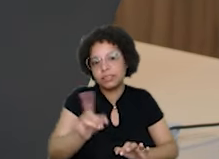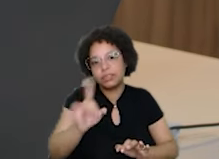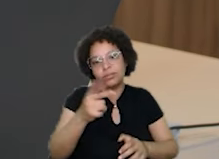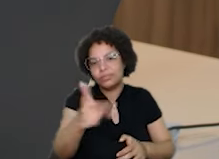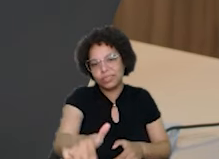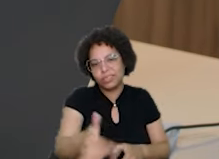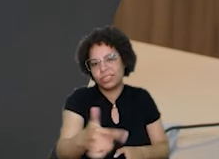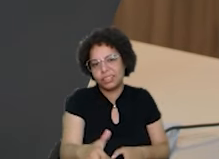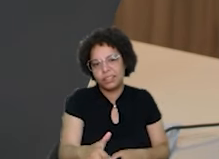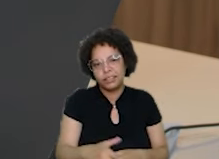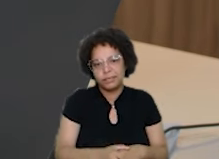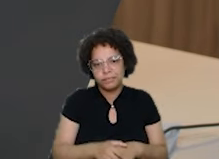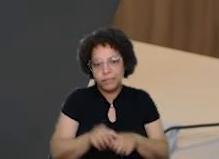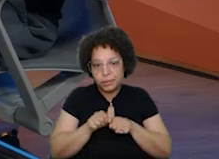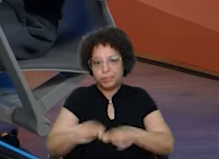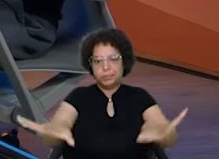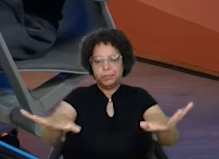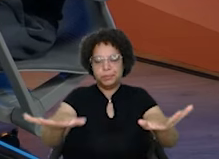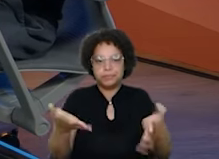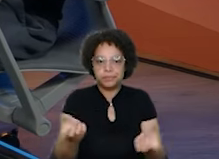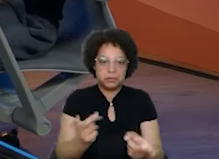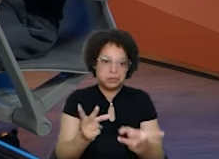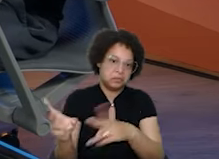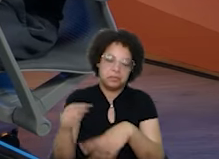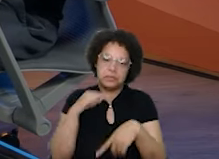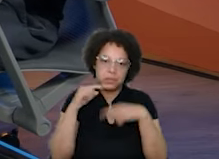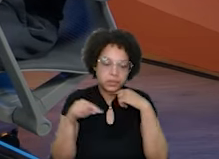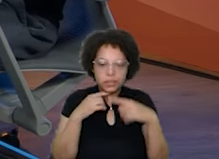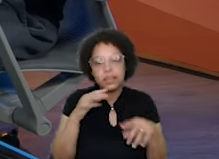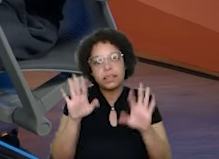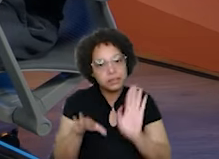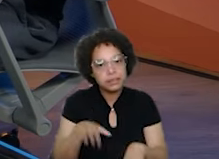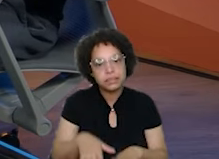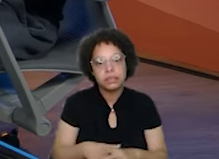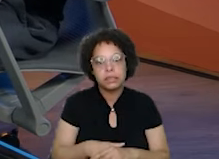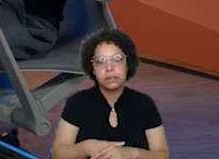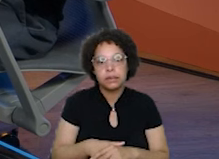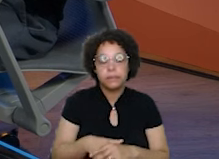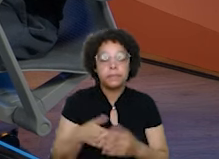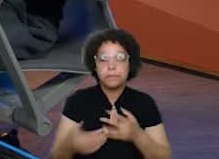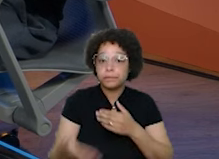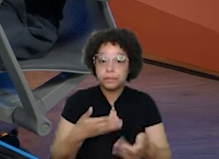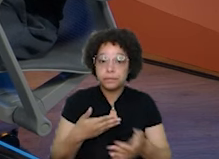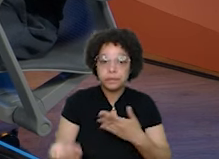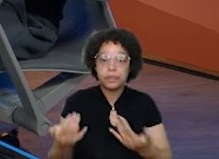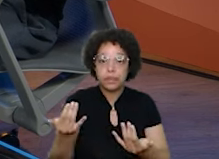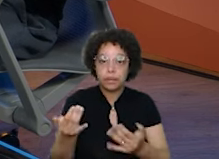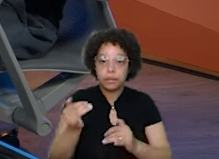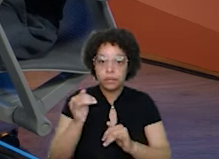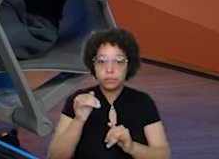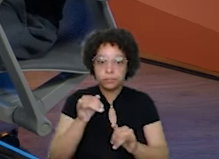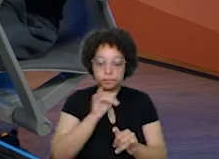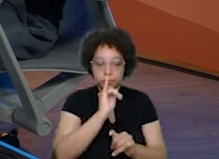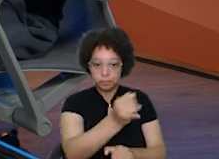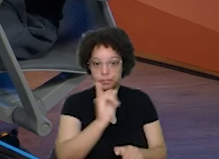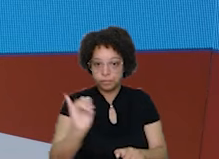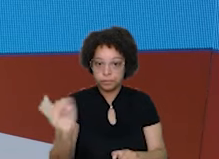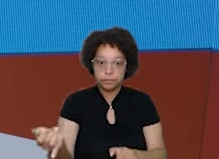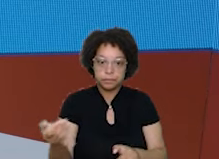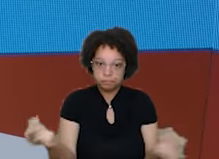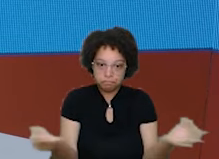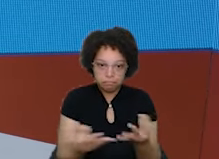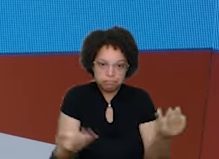de de por isso que é importante ter alguns indicadores não precisam ser os indicadores perfeitos né Tá mas eh